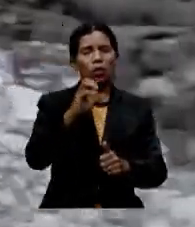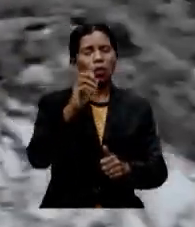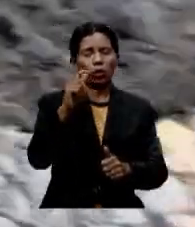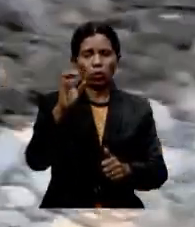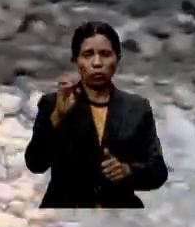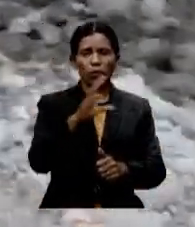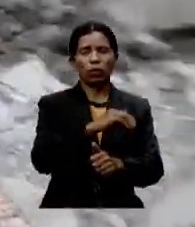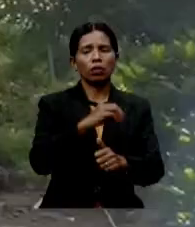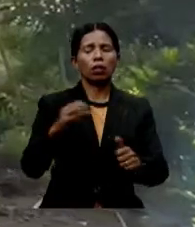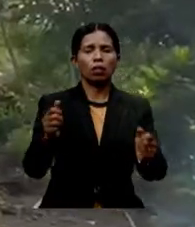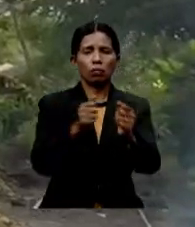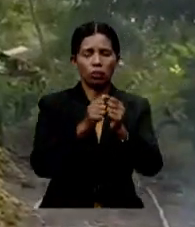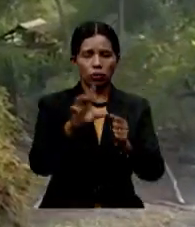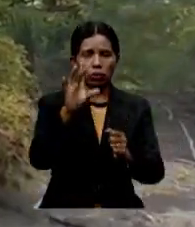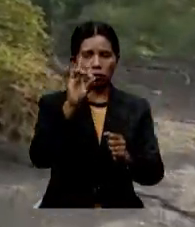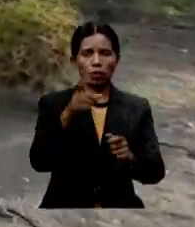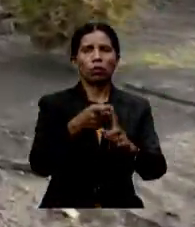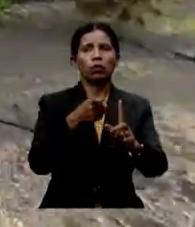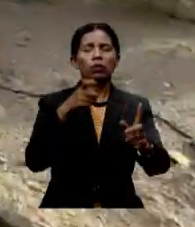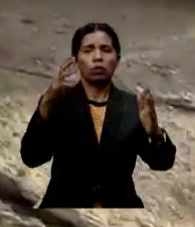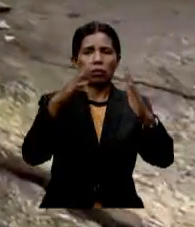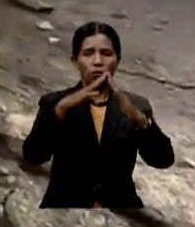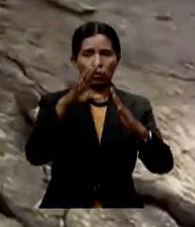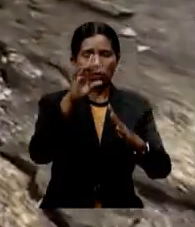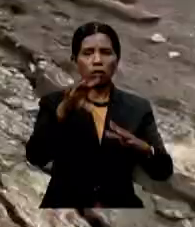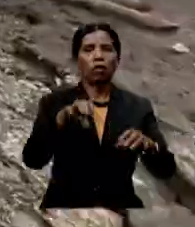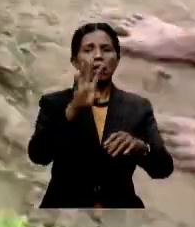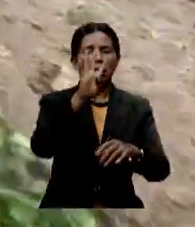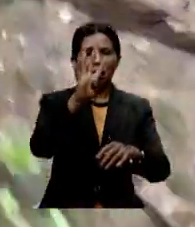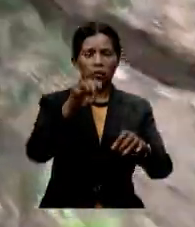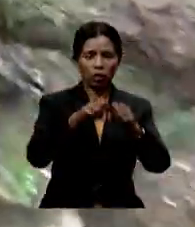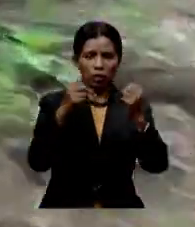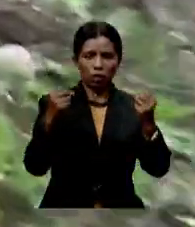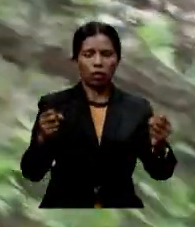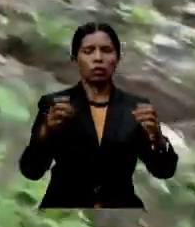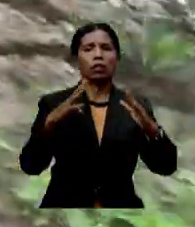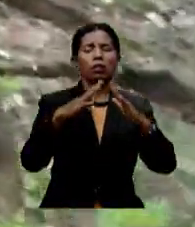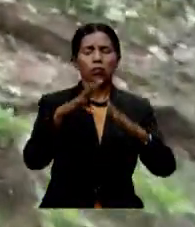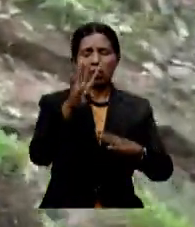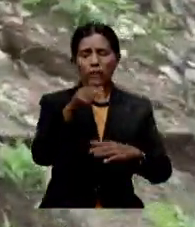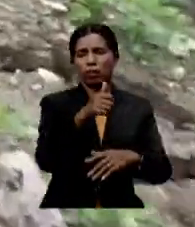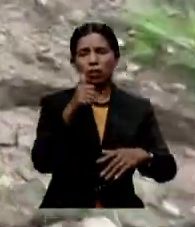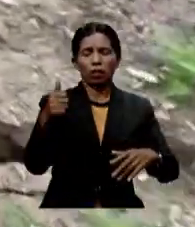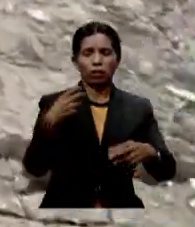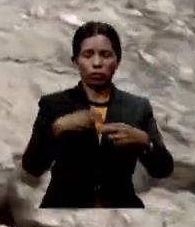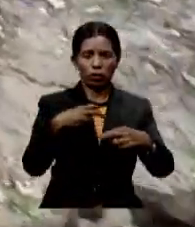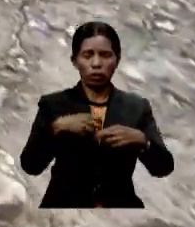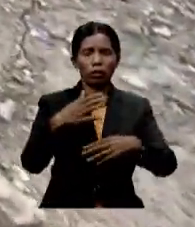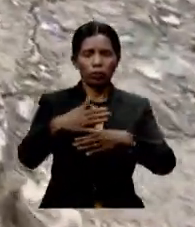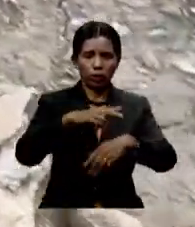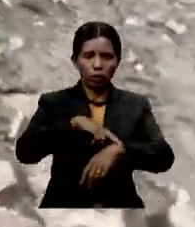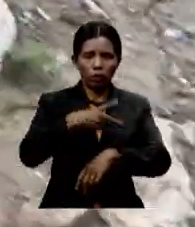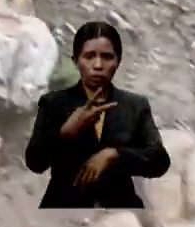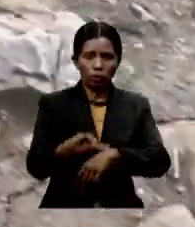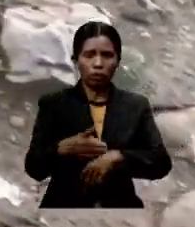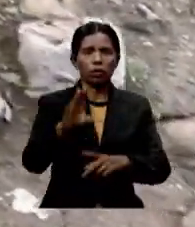aldeia anon hamoto kualu usi uma walu ne hat condição grave no uma kain hat seluk ameaçado a tu mono inclui se de